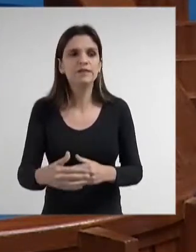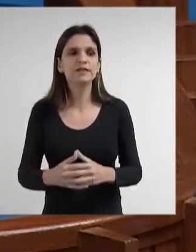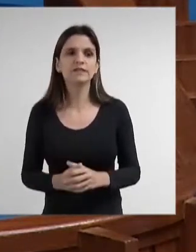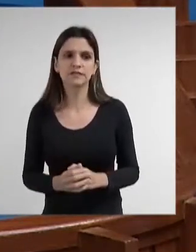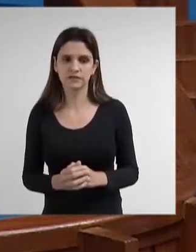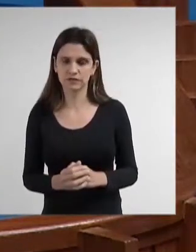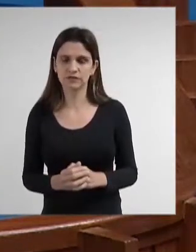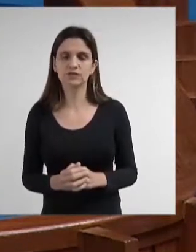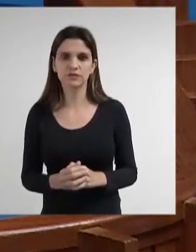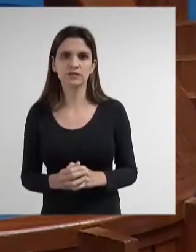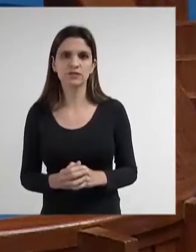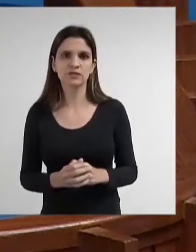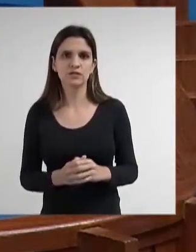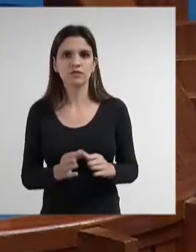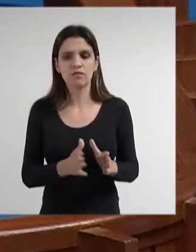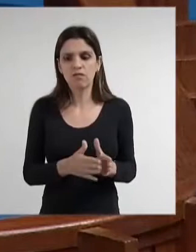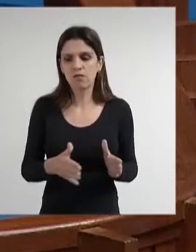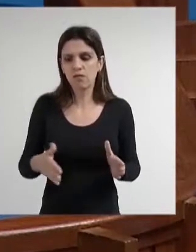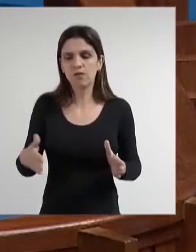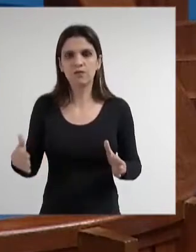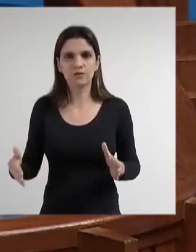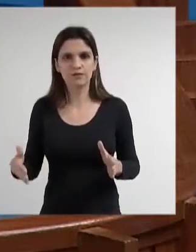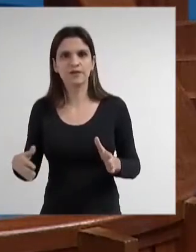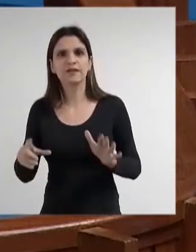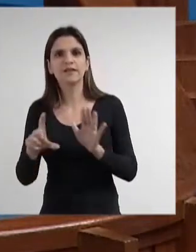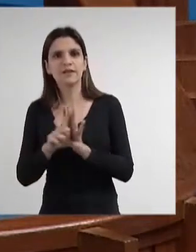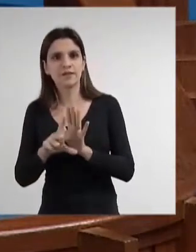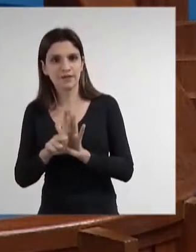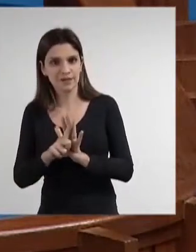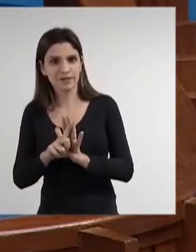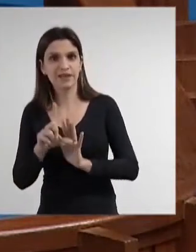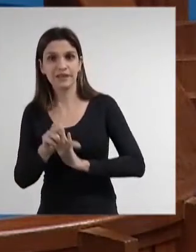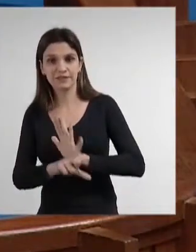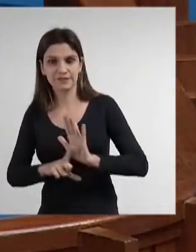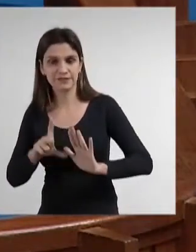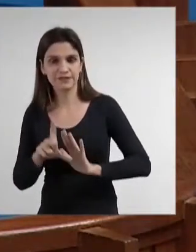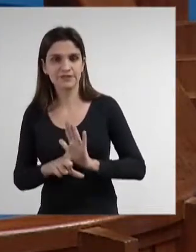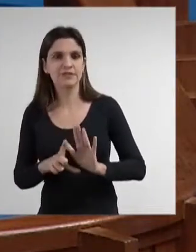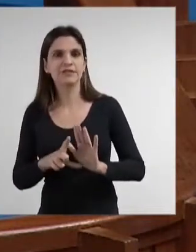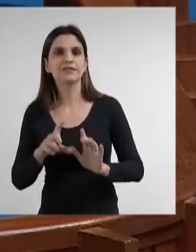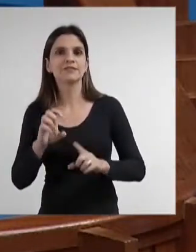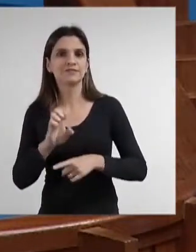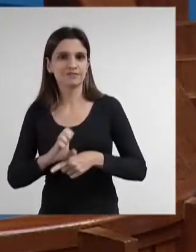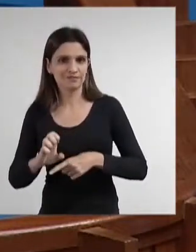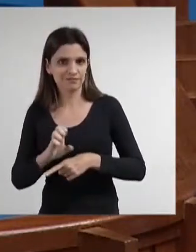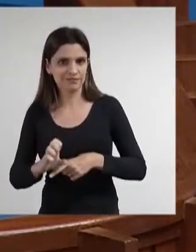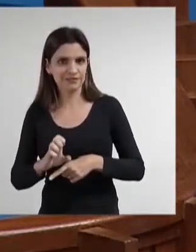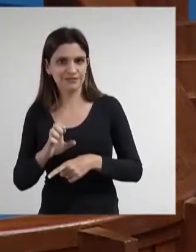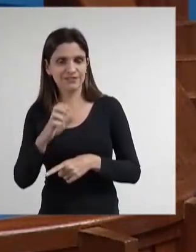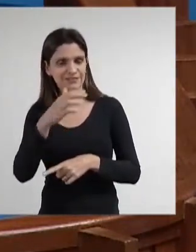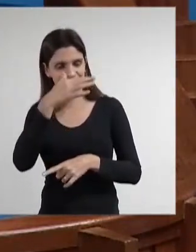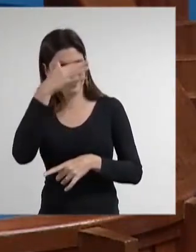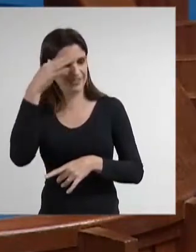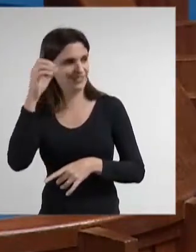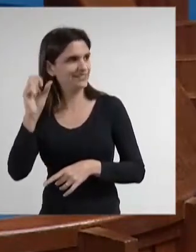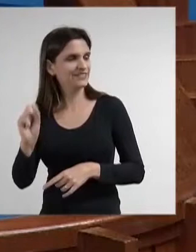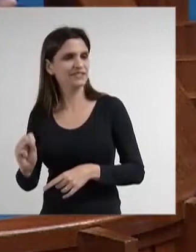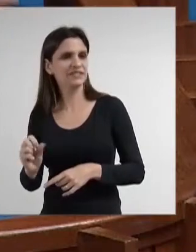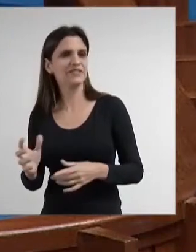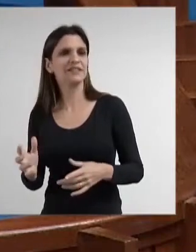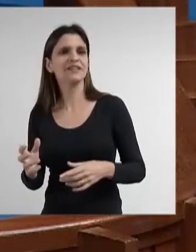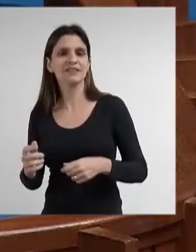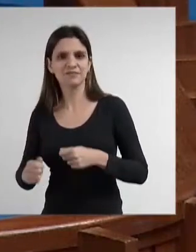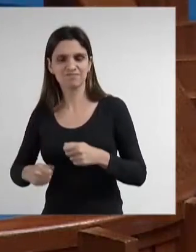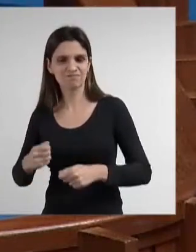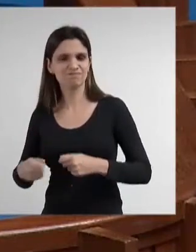a médio e longo prazo, e nós temos leis e o Estado tem feito esse papel. Agora, você fala com os juízes,